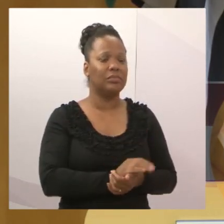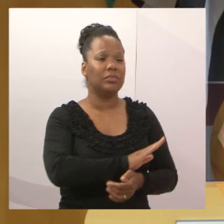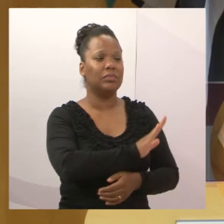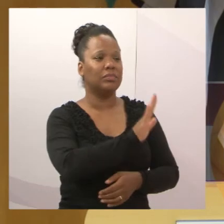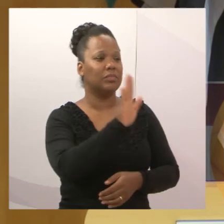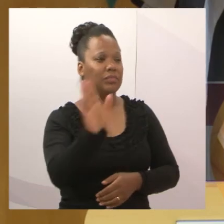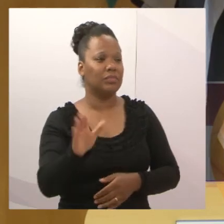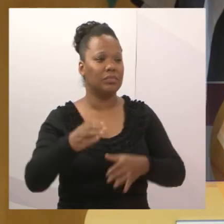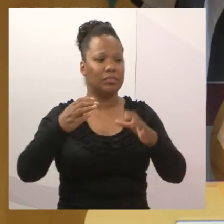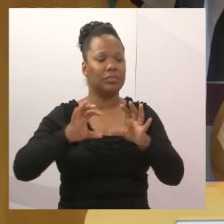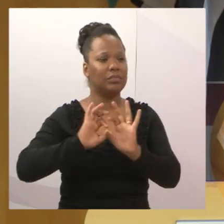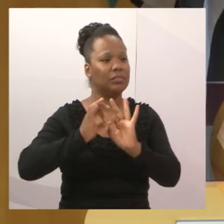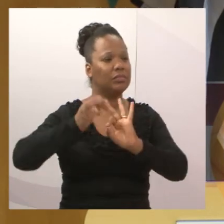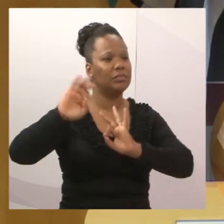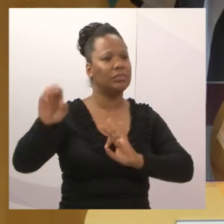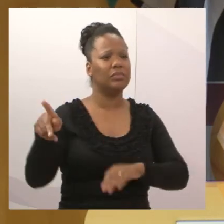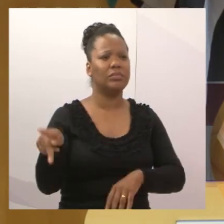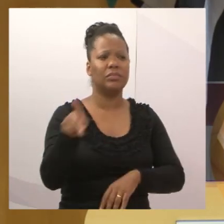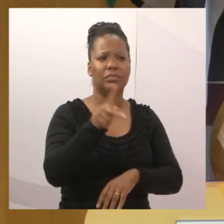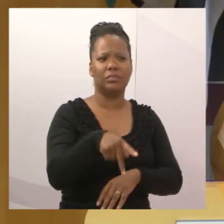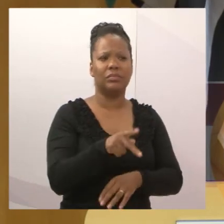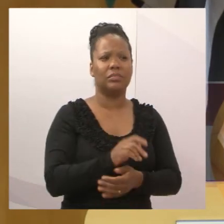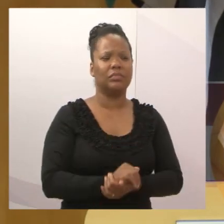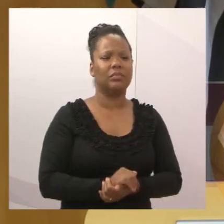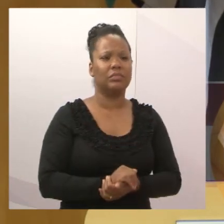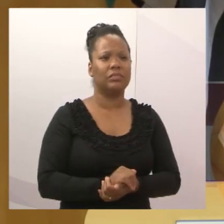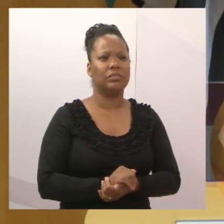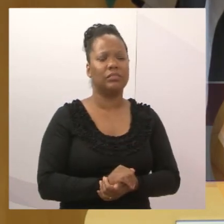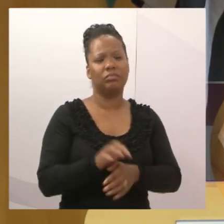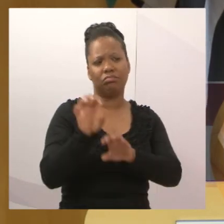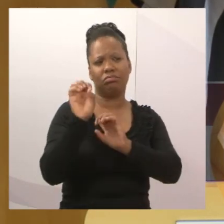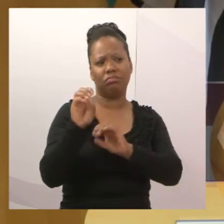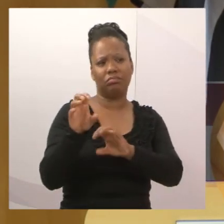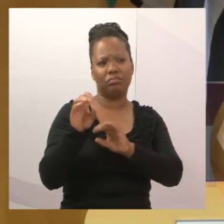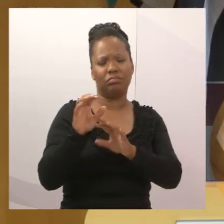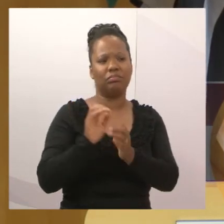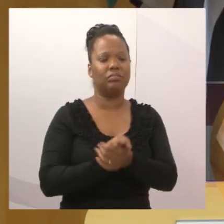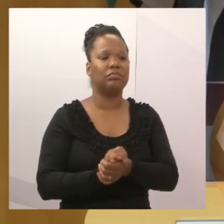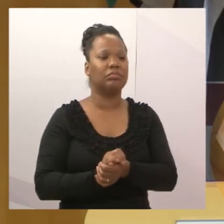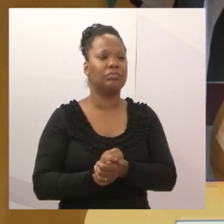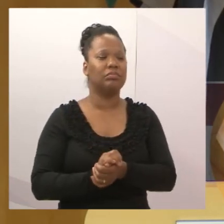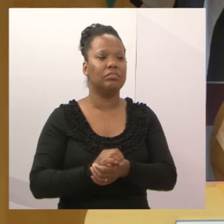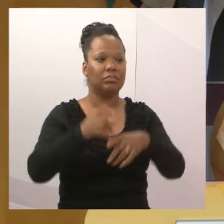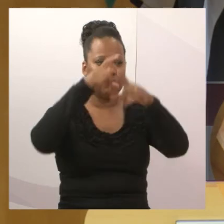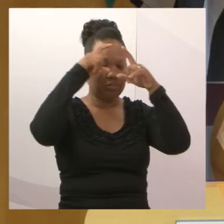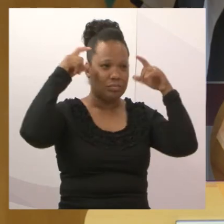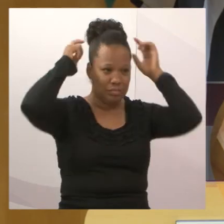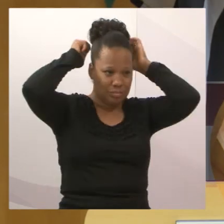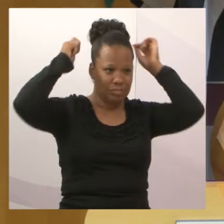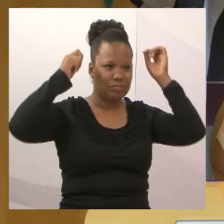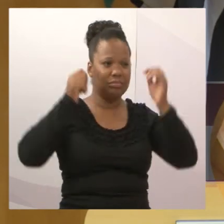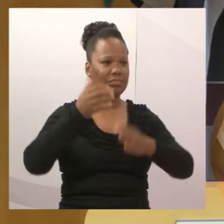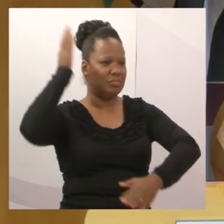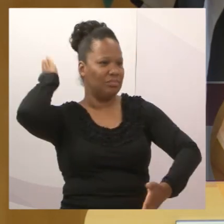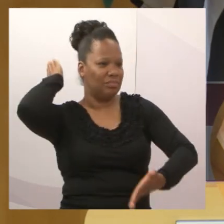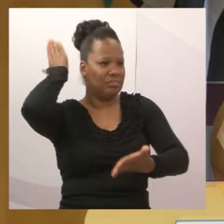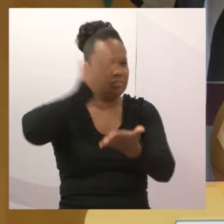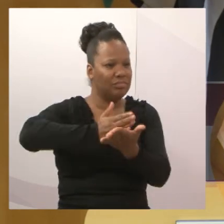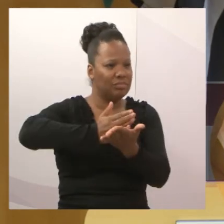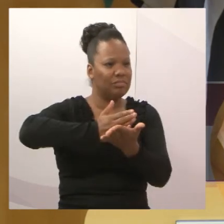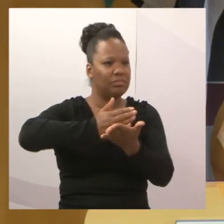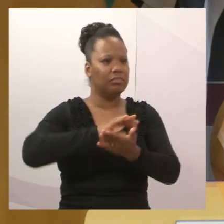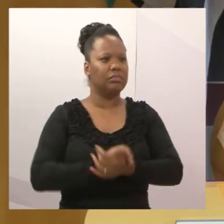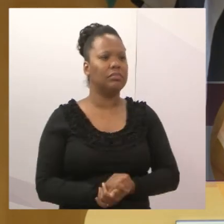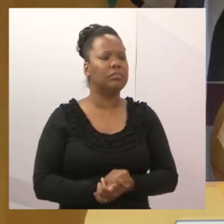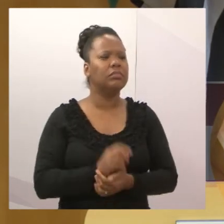bairros distantes. Professores que vão dar lá a aula de artes marciais. Ah, vereador, qual